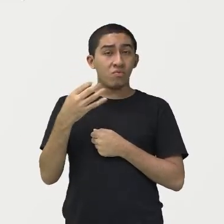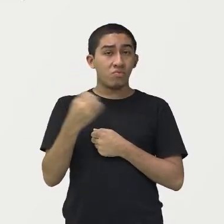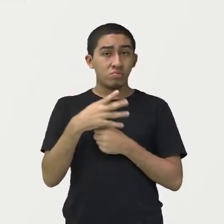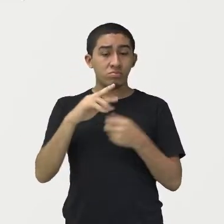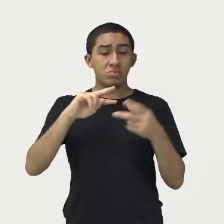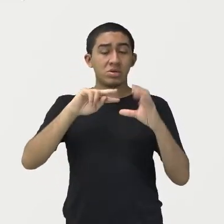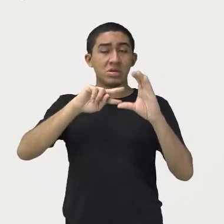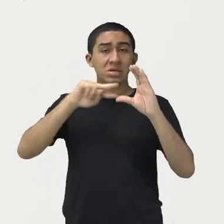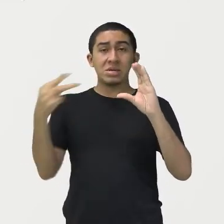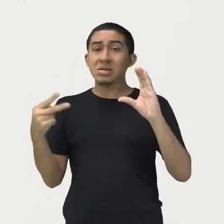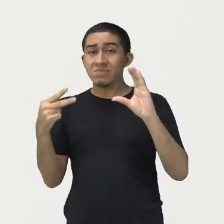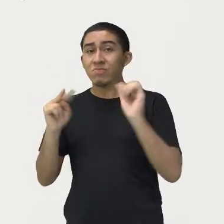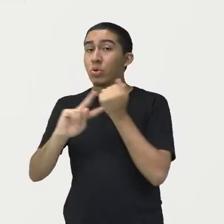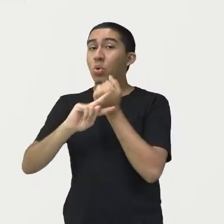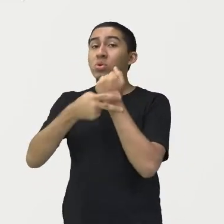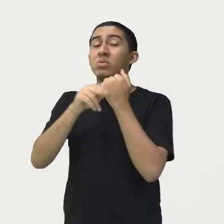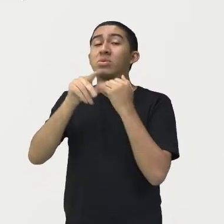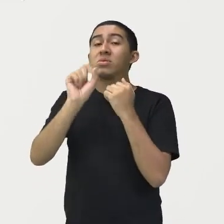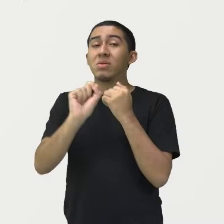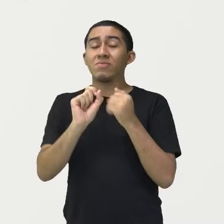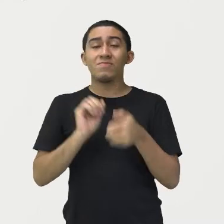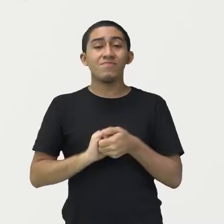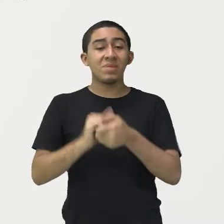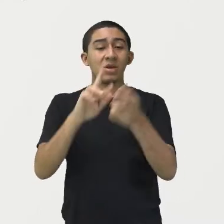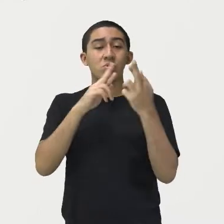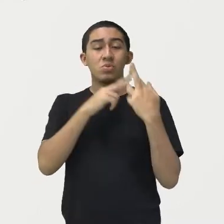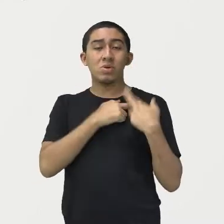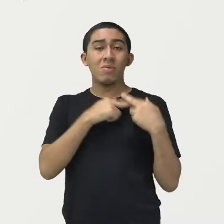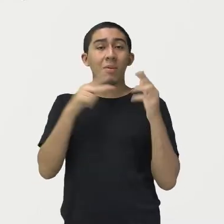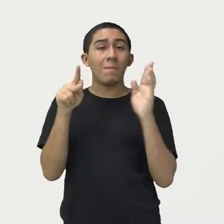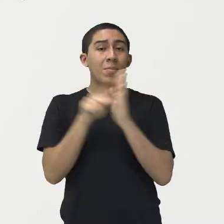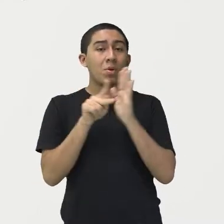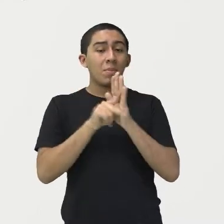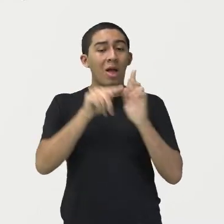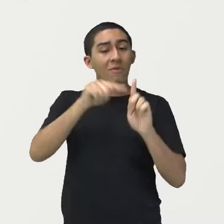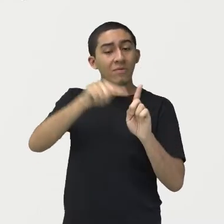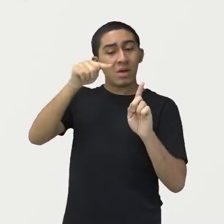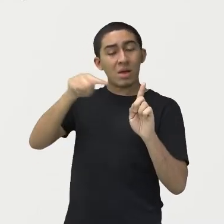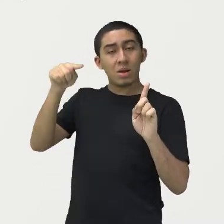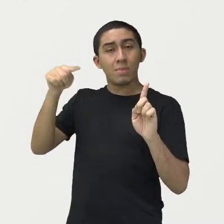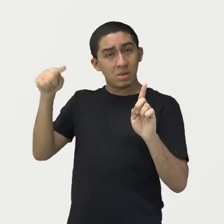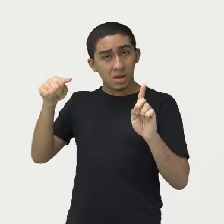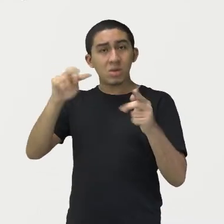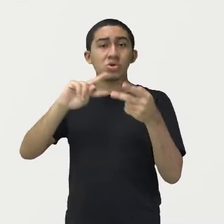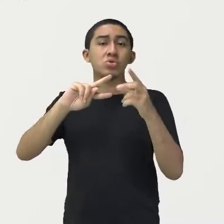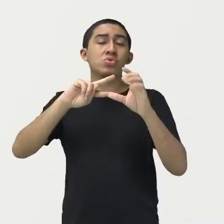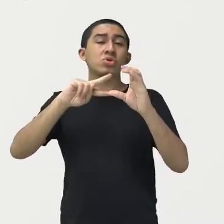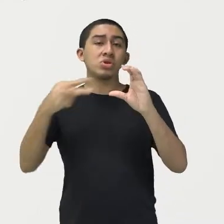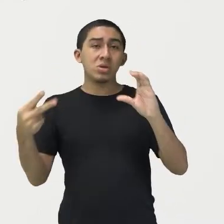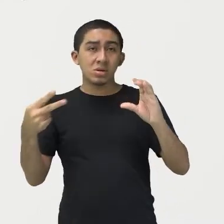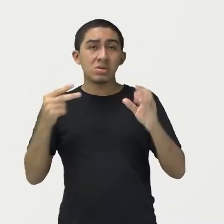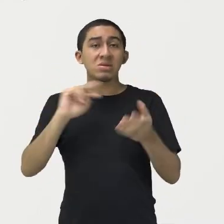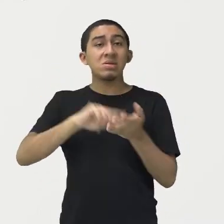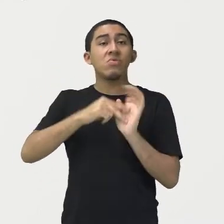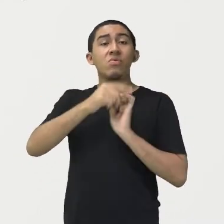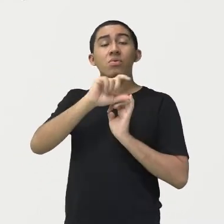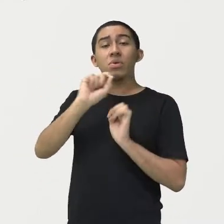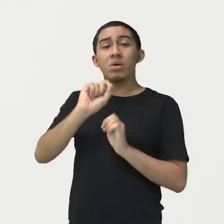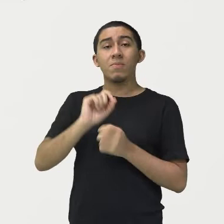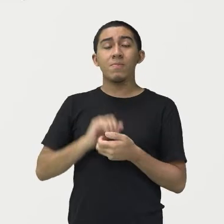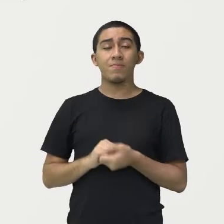e, consequentemente, é responsável pela variabilidade gênica, ou